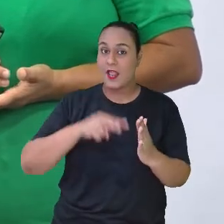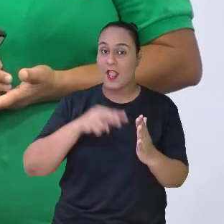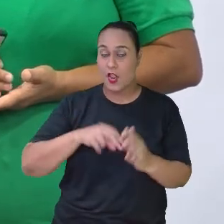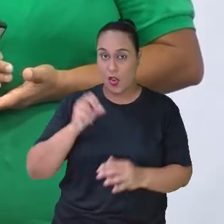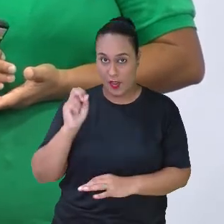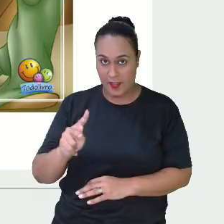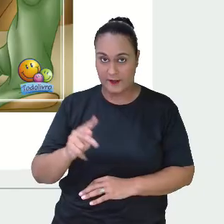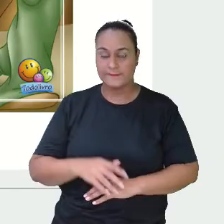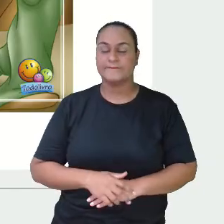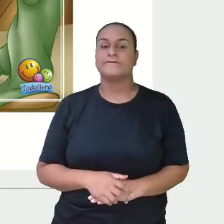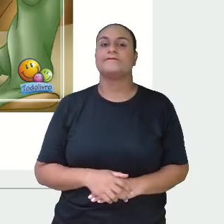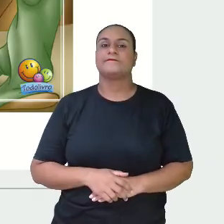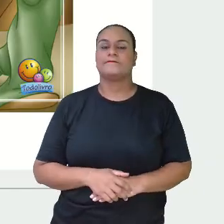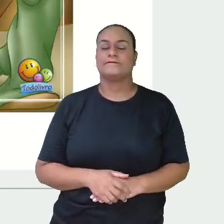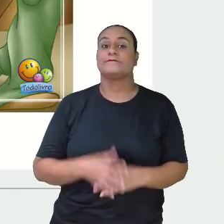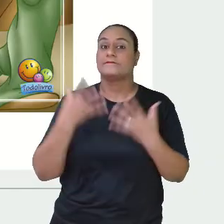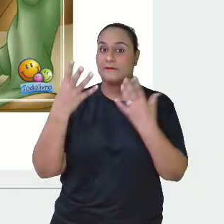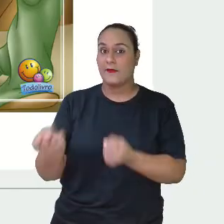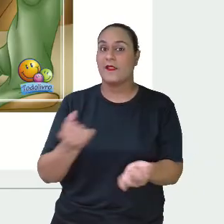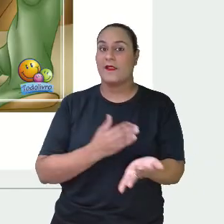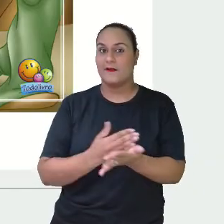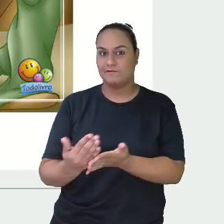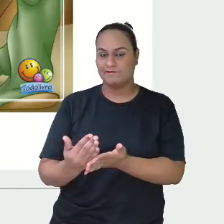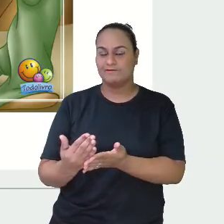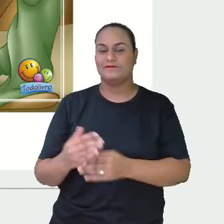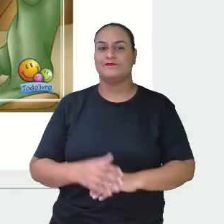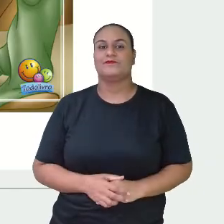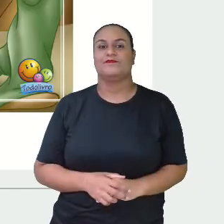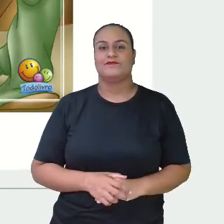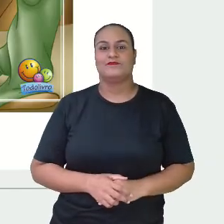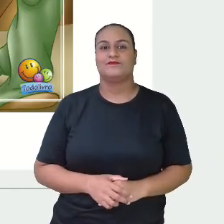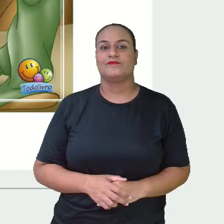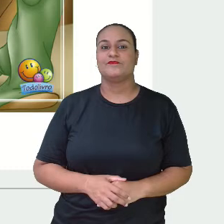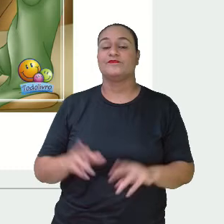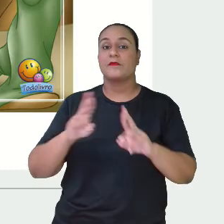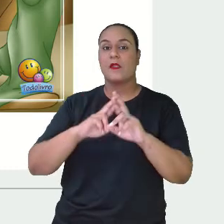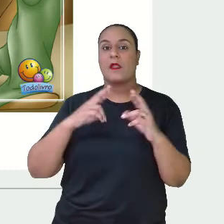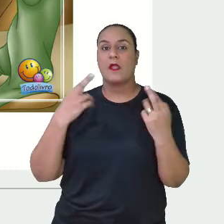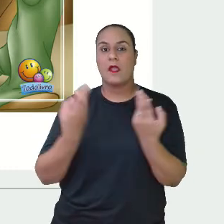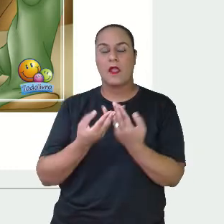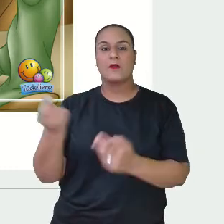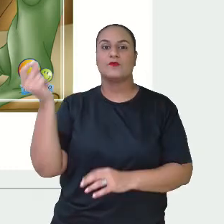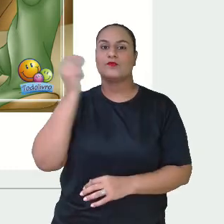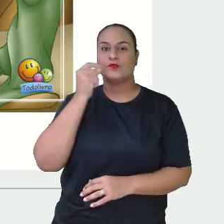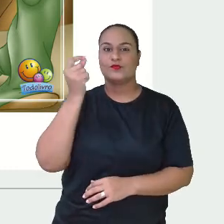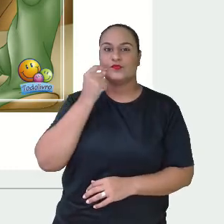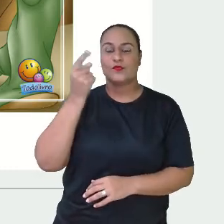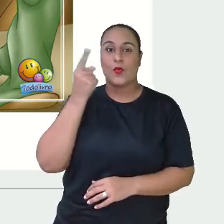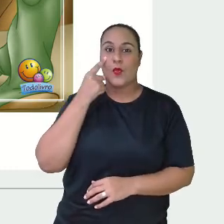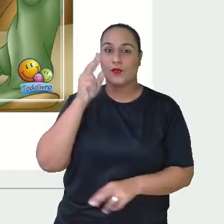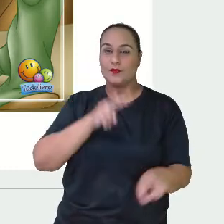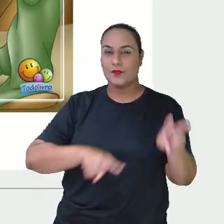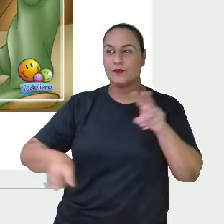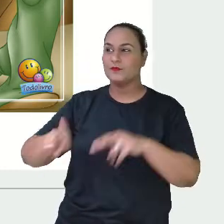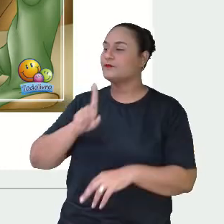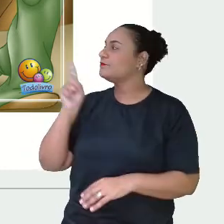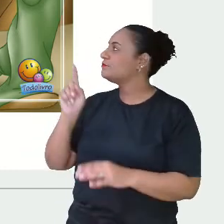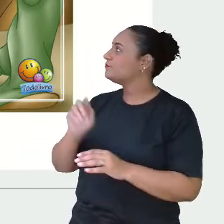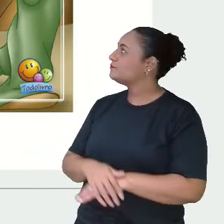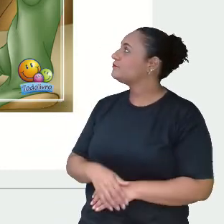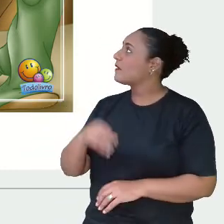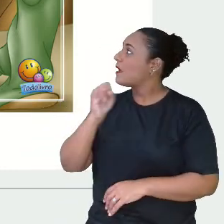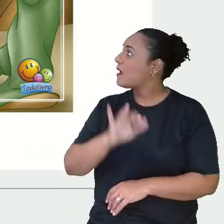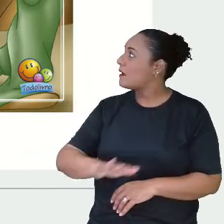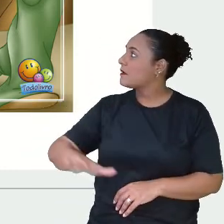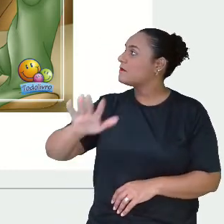Então vamos lá? Vamos começar a nossa leitura. A Assembleia dos Ratos. Observem aí a capa, né? Os